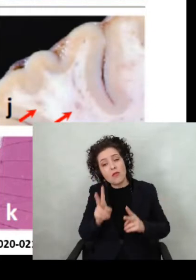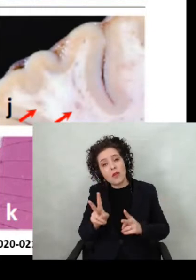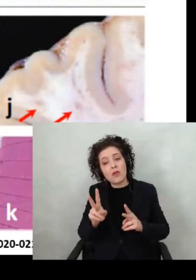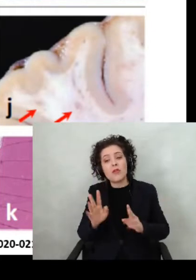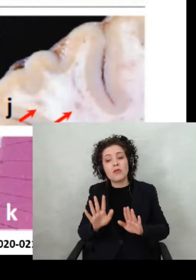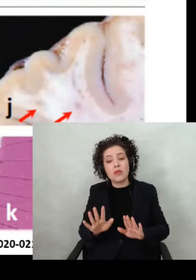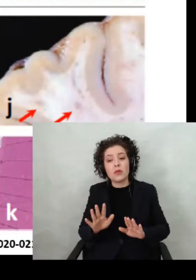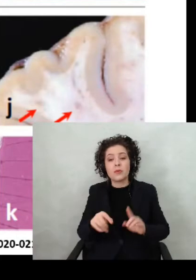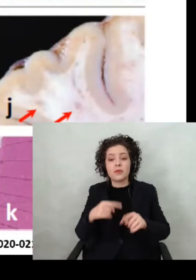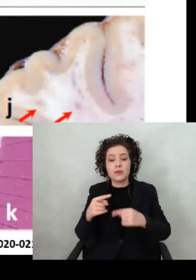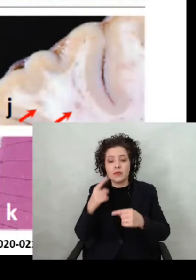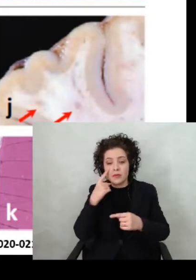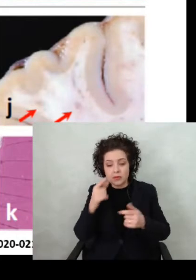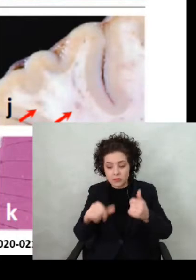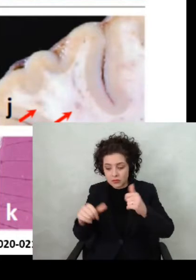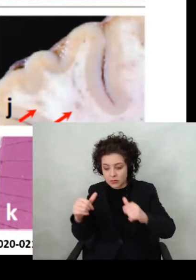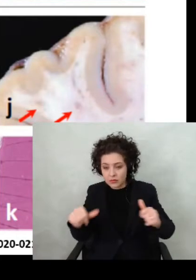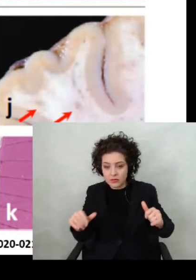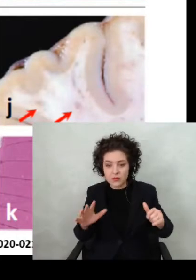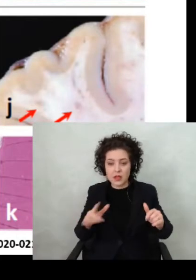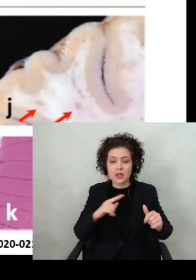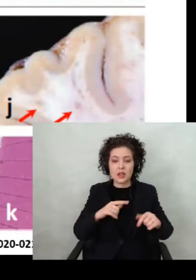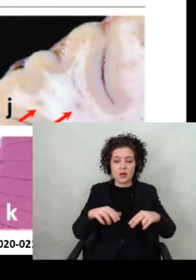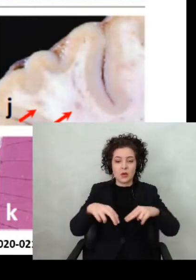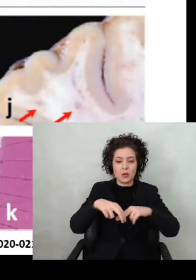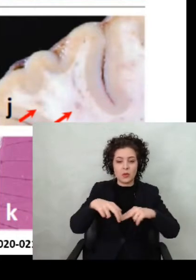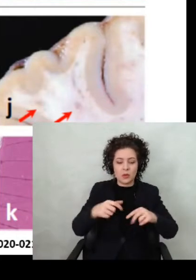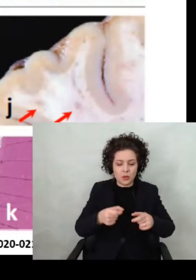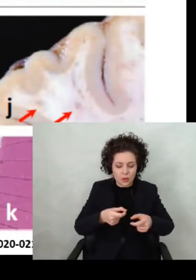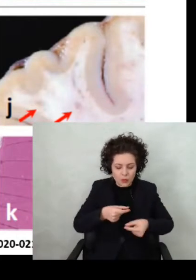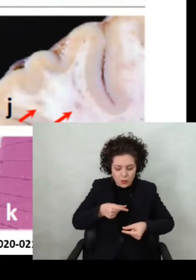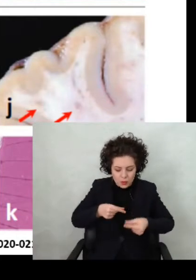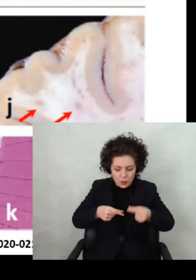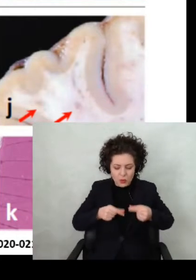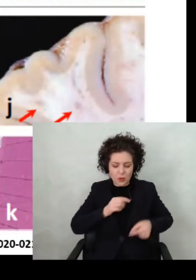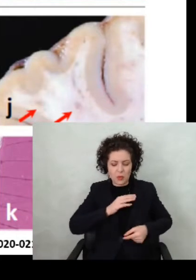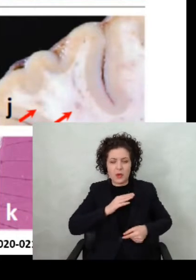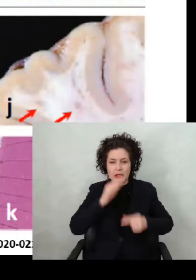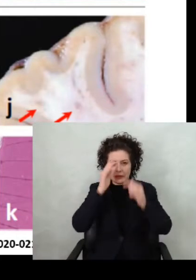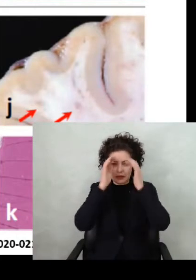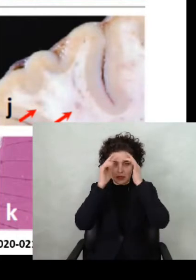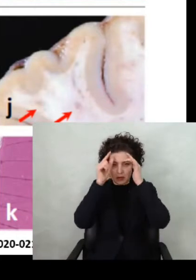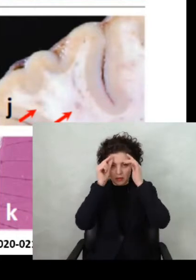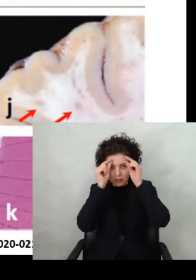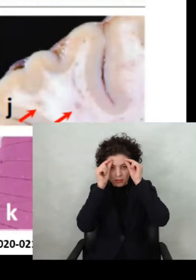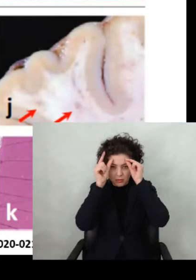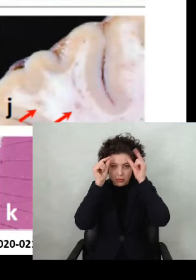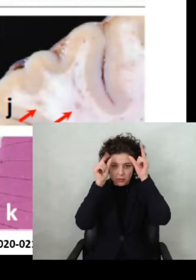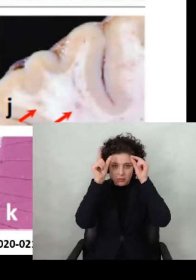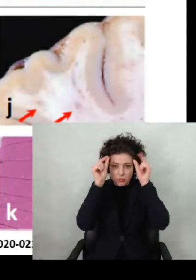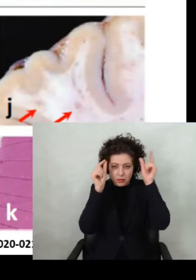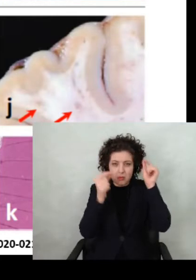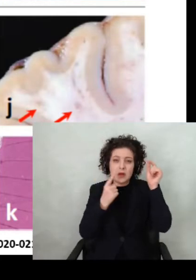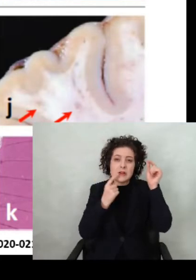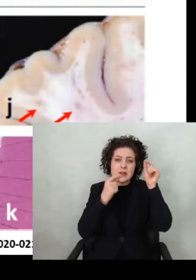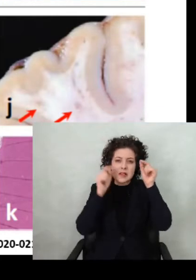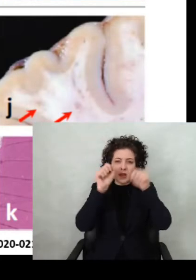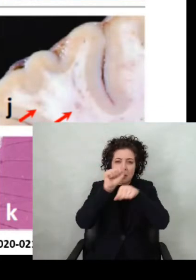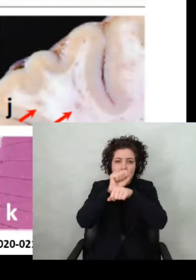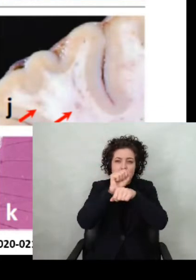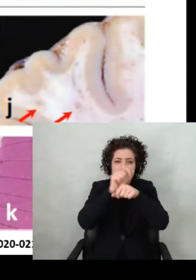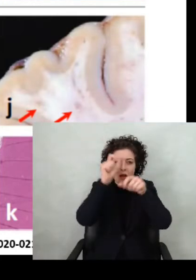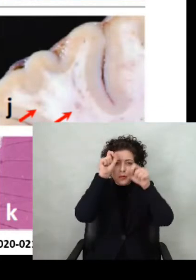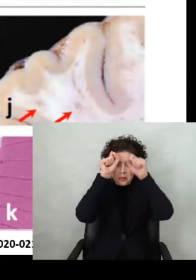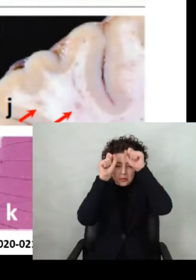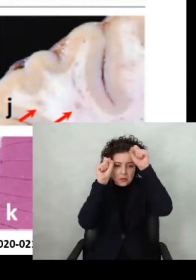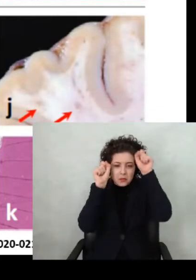foram avaliar, ela tinha imagens de microinfartos cerebrais com transformação hemorrágica em alguns pontos, e na